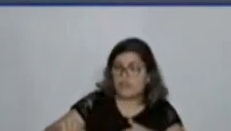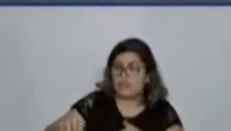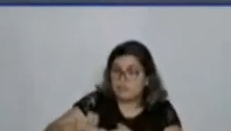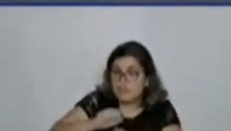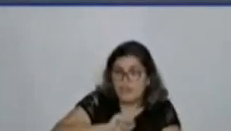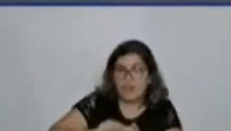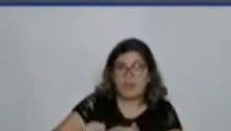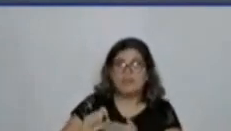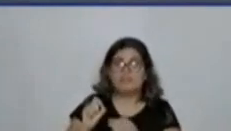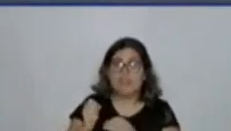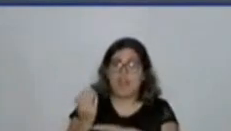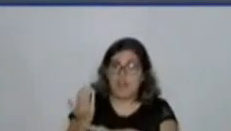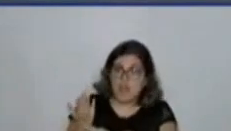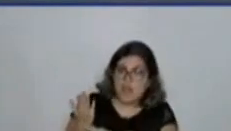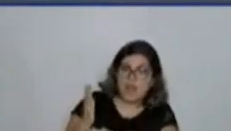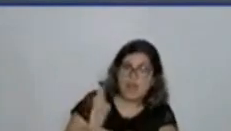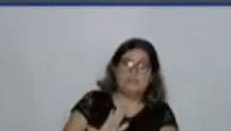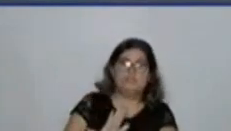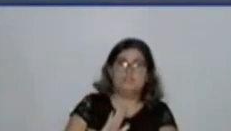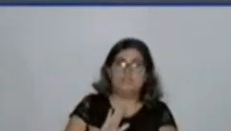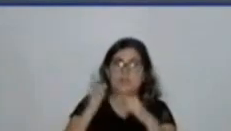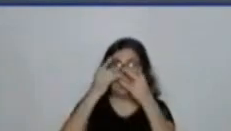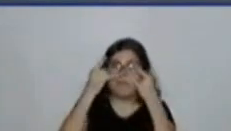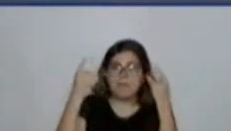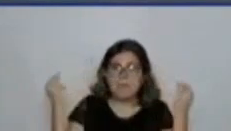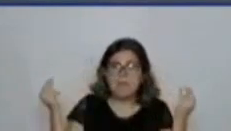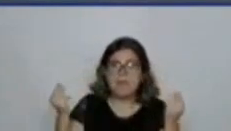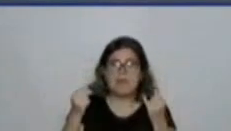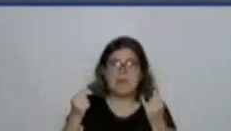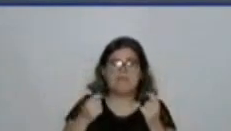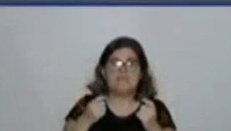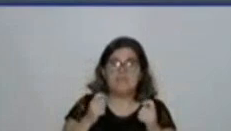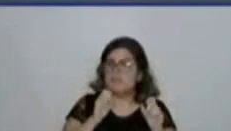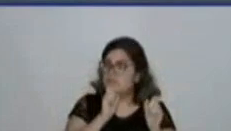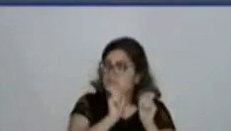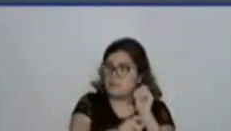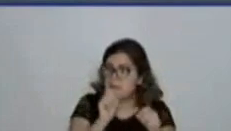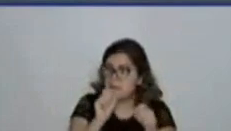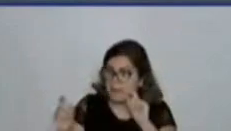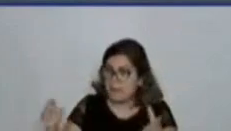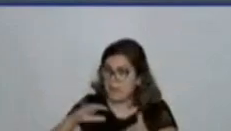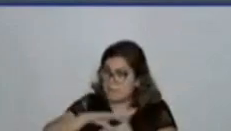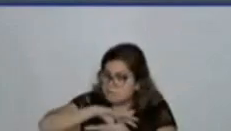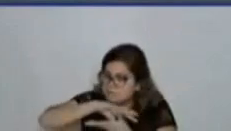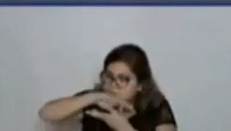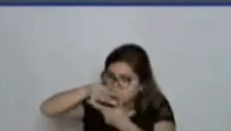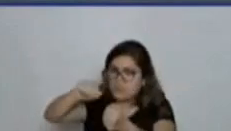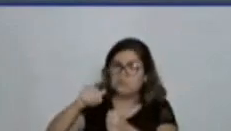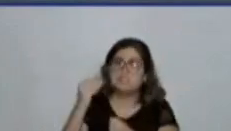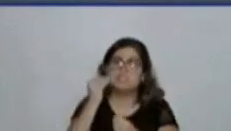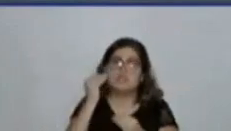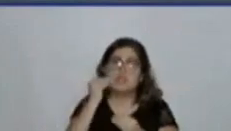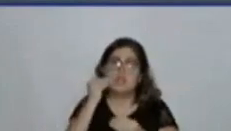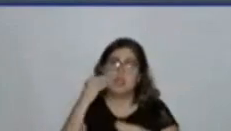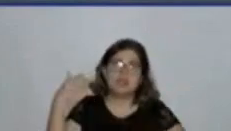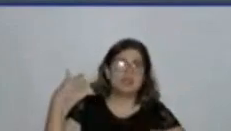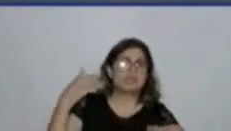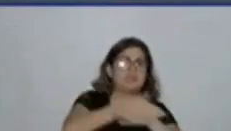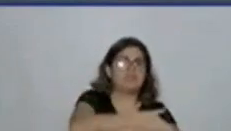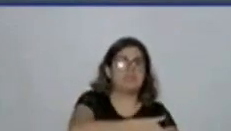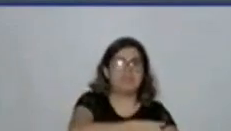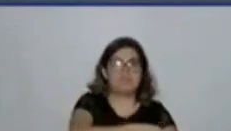que auxiliam milícias digitais e hackers de todo o mundo que queiram tentar invadir nossos